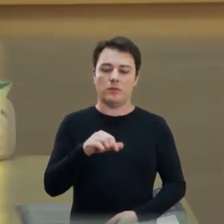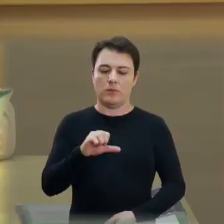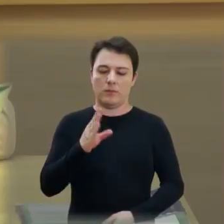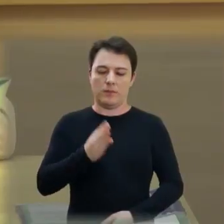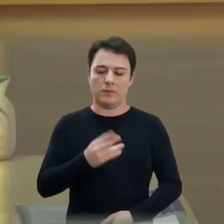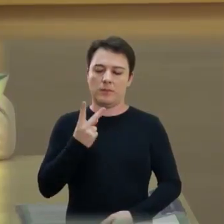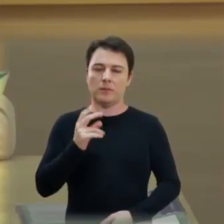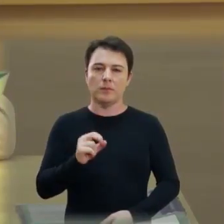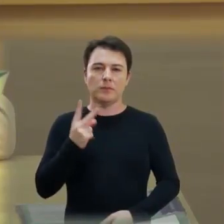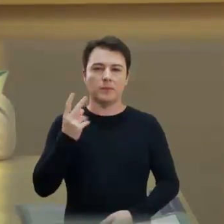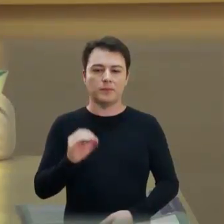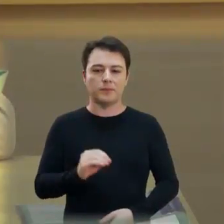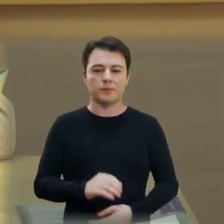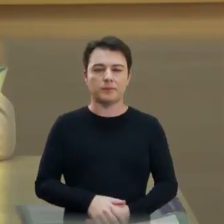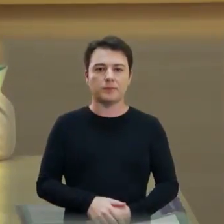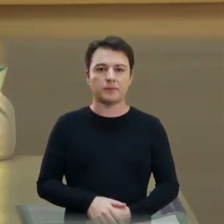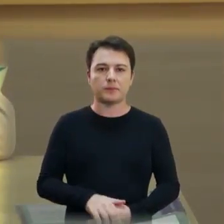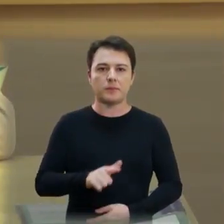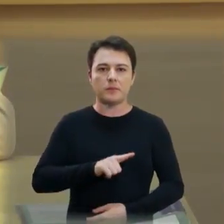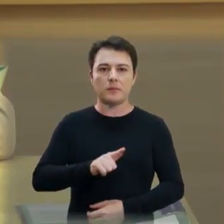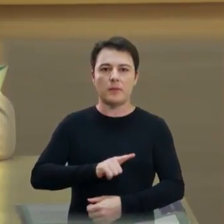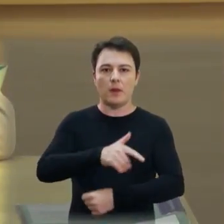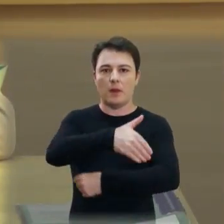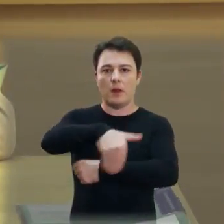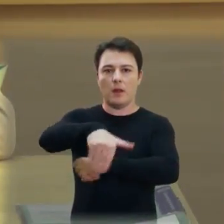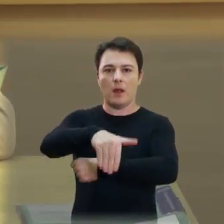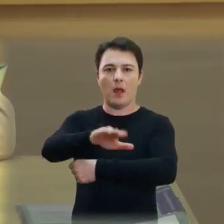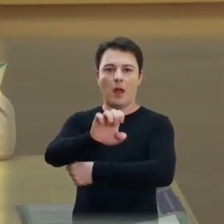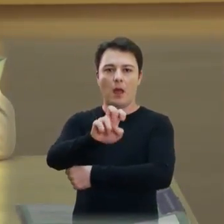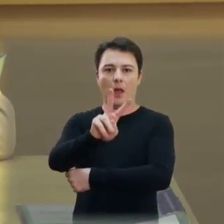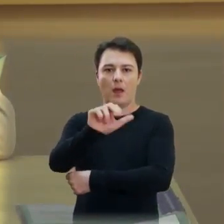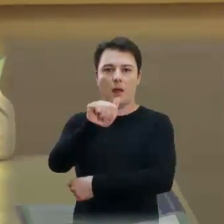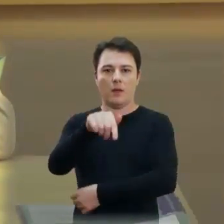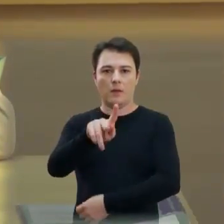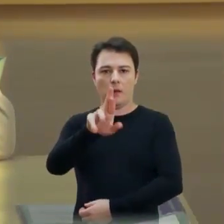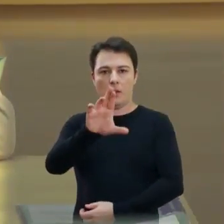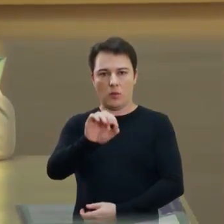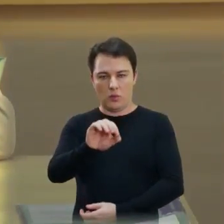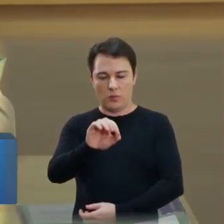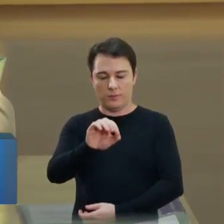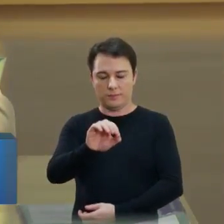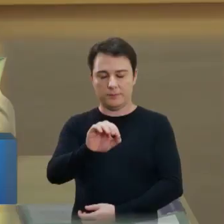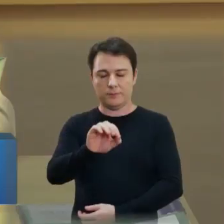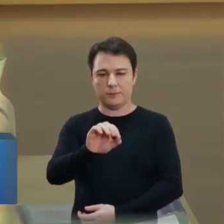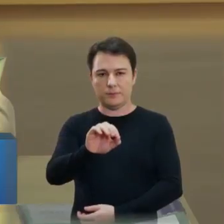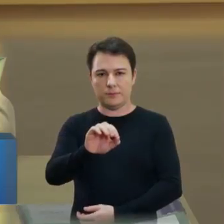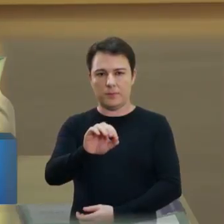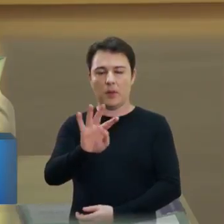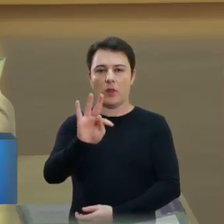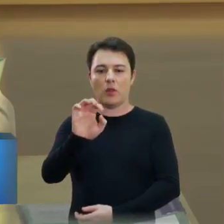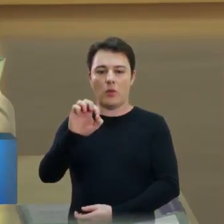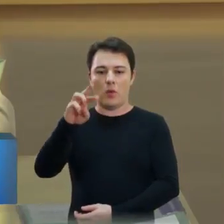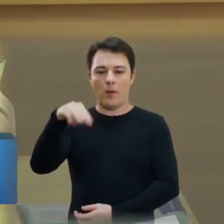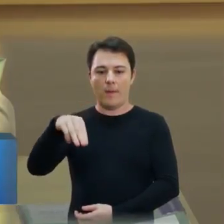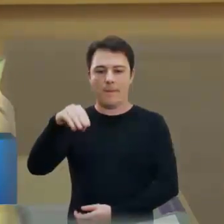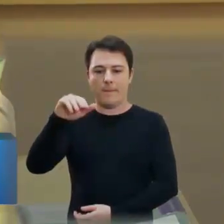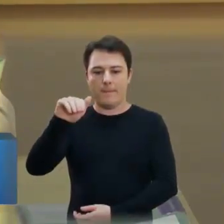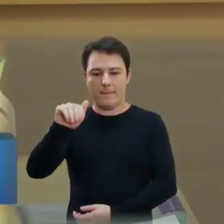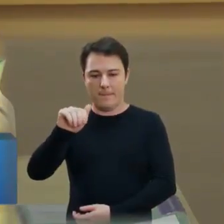179/2020. Denomina Evandro Manuel Tomás, Nicondinha, a quadra poliesportiva da área de lazer Dirce Cruz Vitem